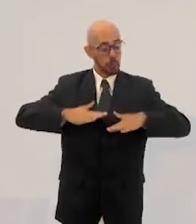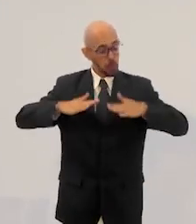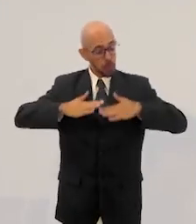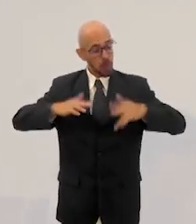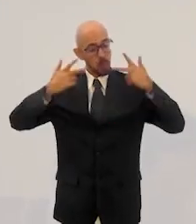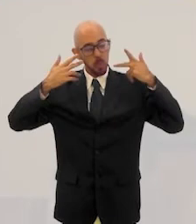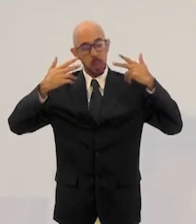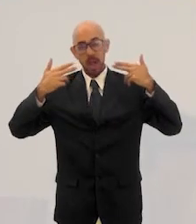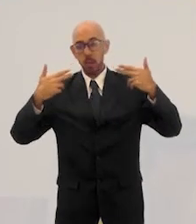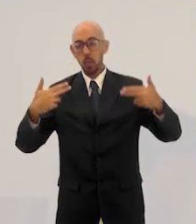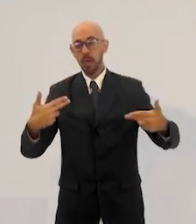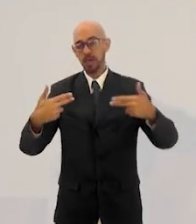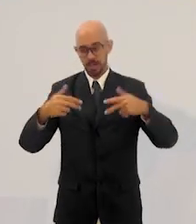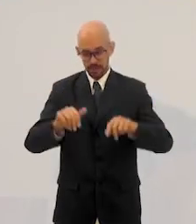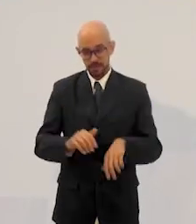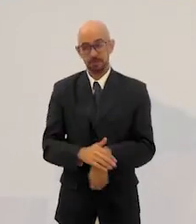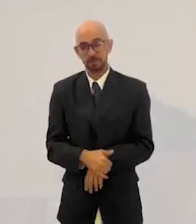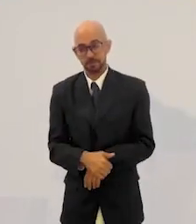tranquila, né?